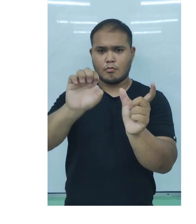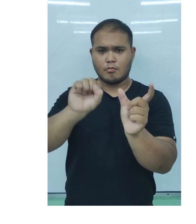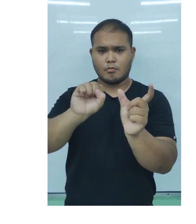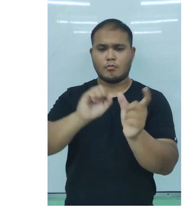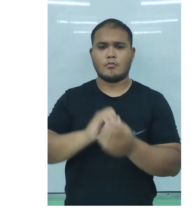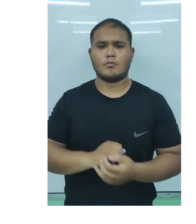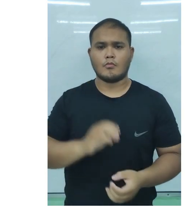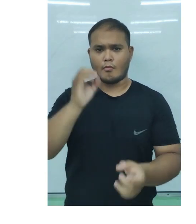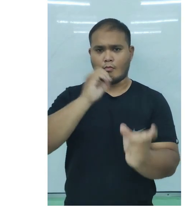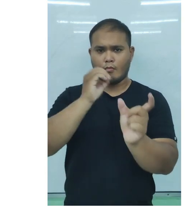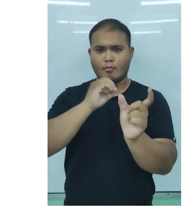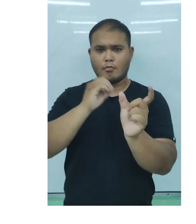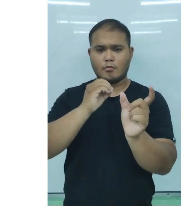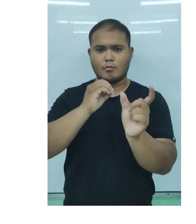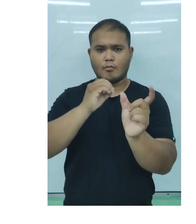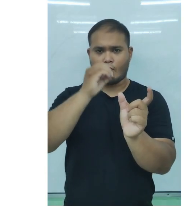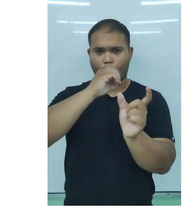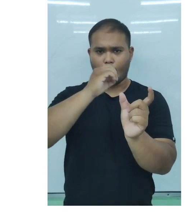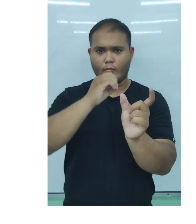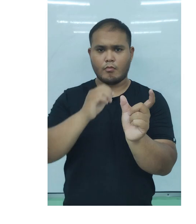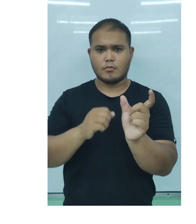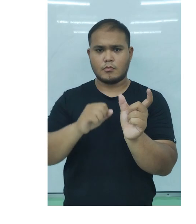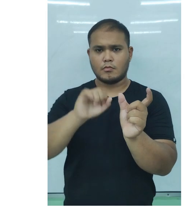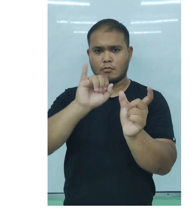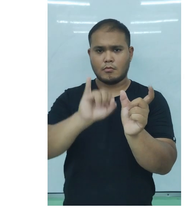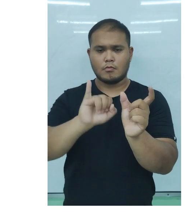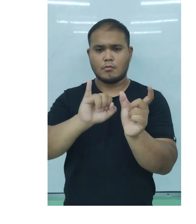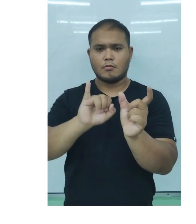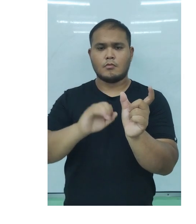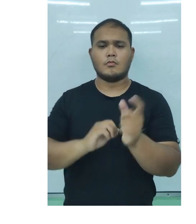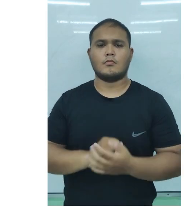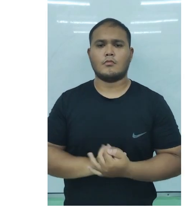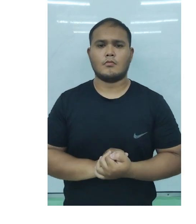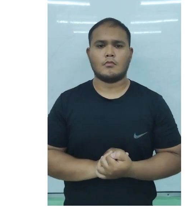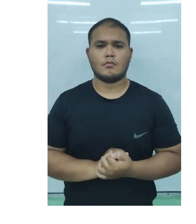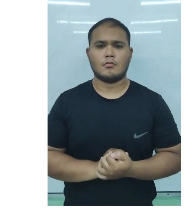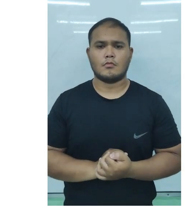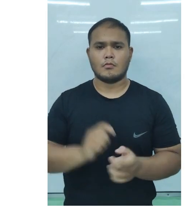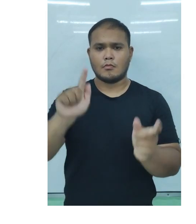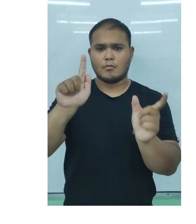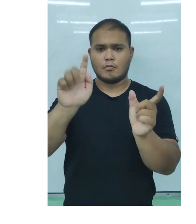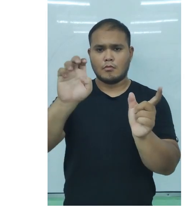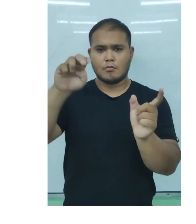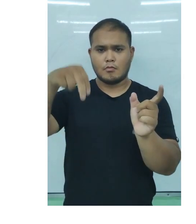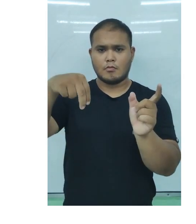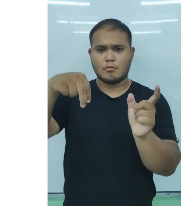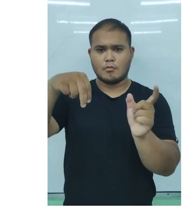prudentiora. No genitivo, prudentiorum. No